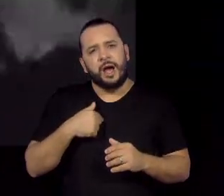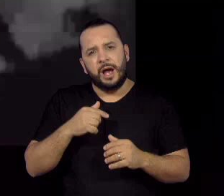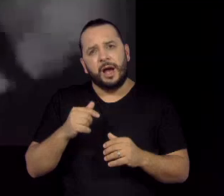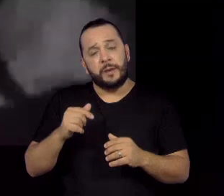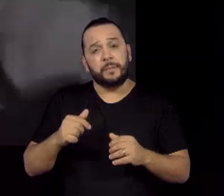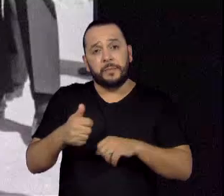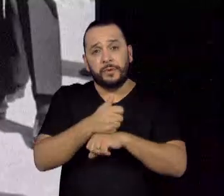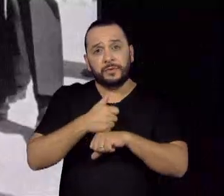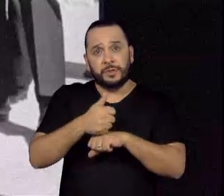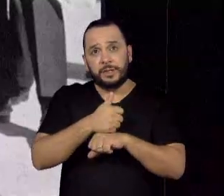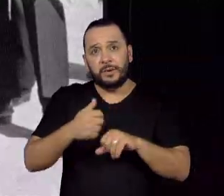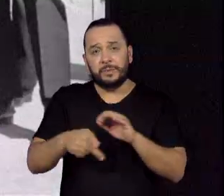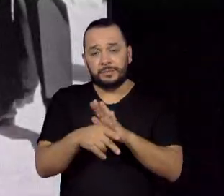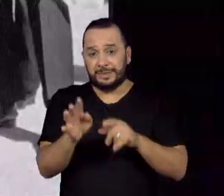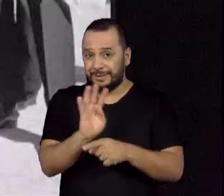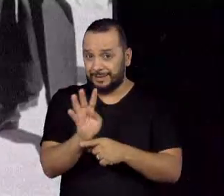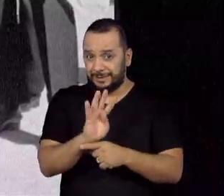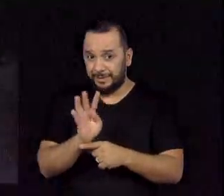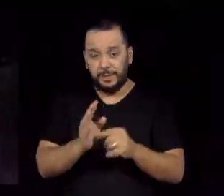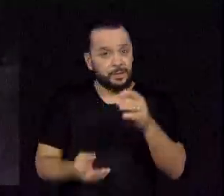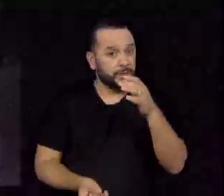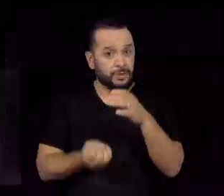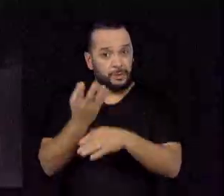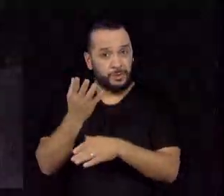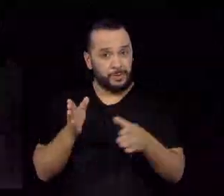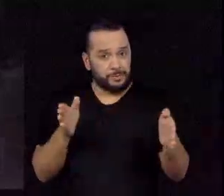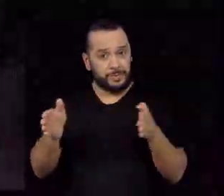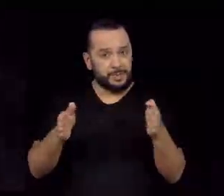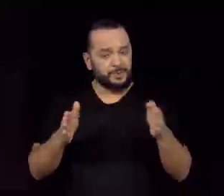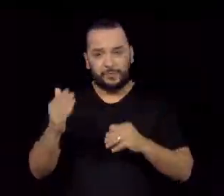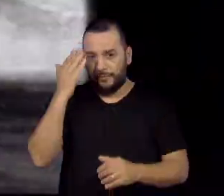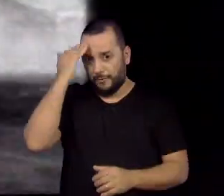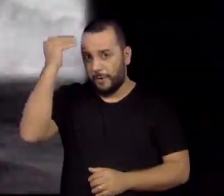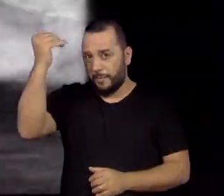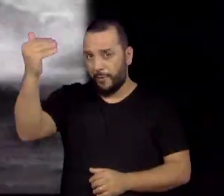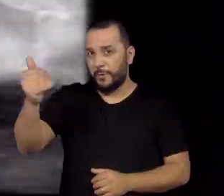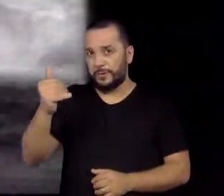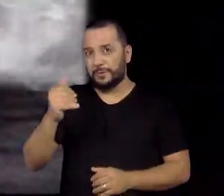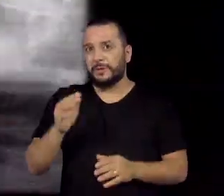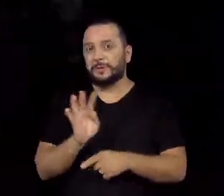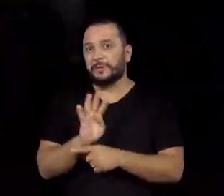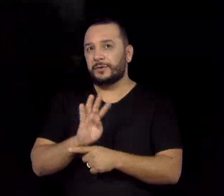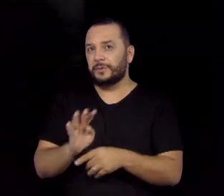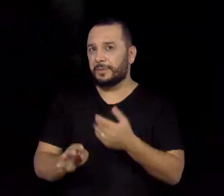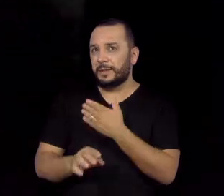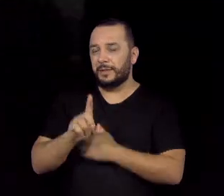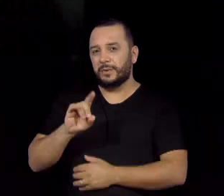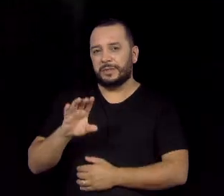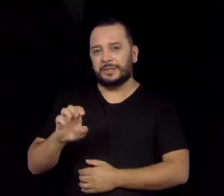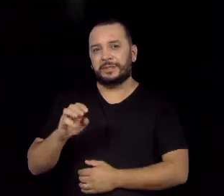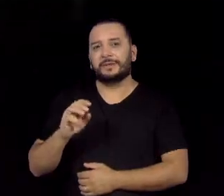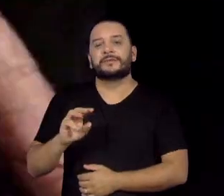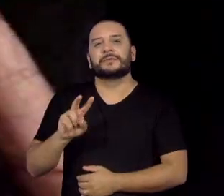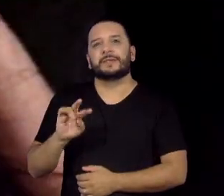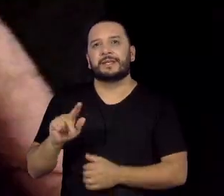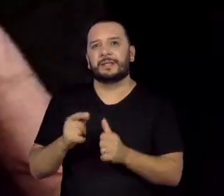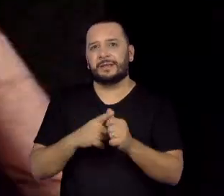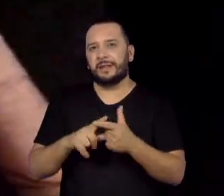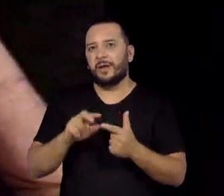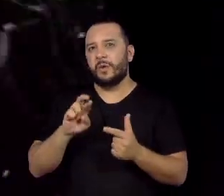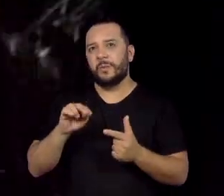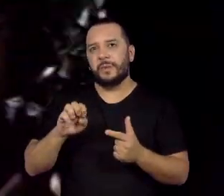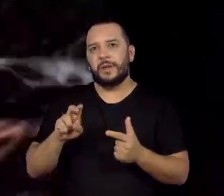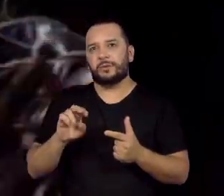do cinema comandaram a era de ouro dos seus estúdios. Filmes como A Doce Vida, de Fellini, Romeu e Julieta,